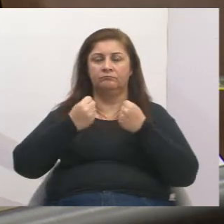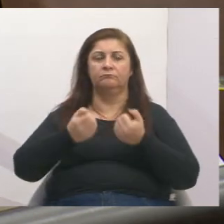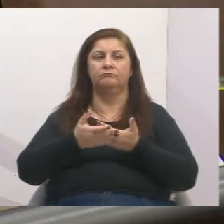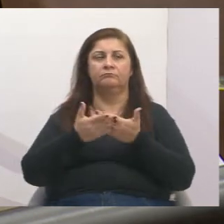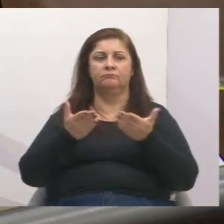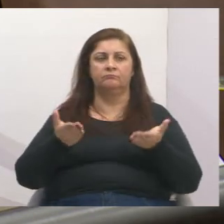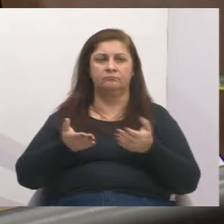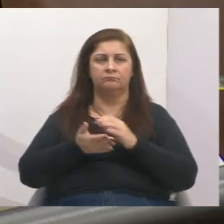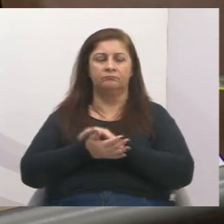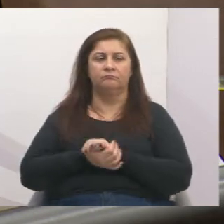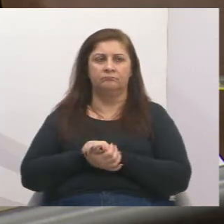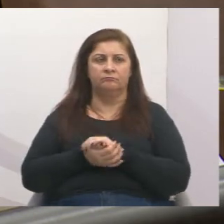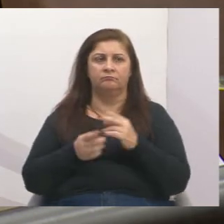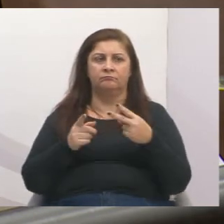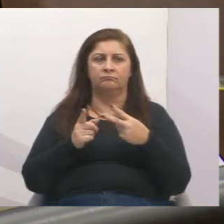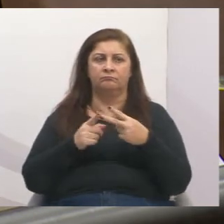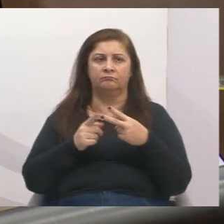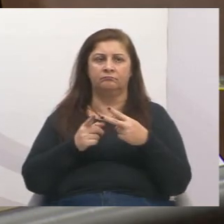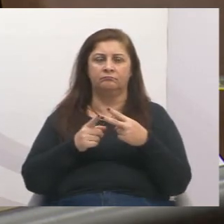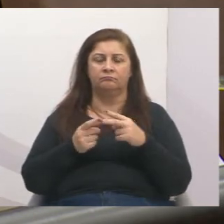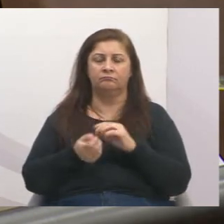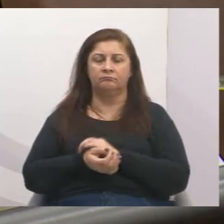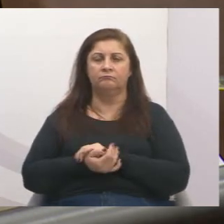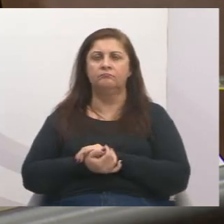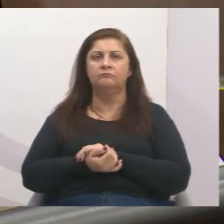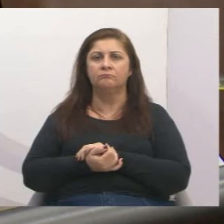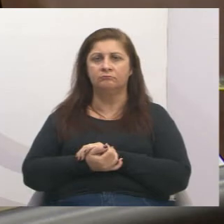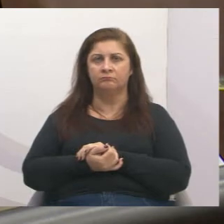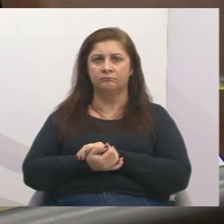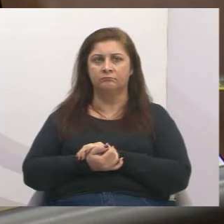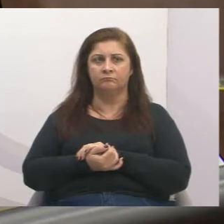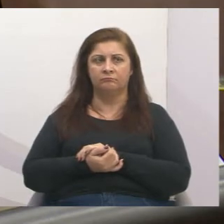vocês. Em segundo lugar, eu quero